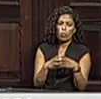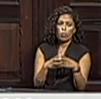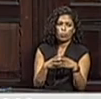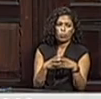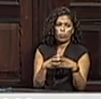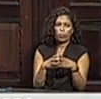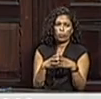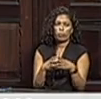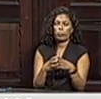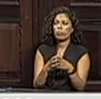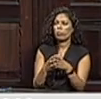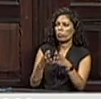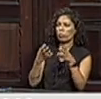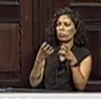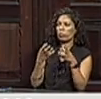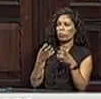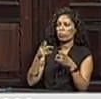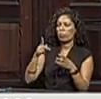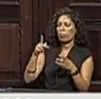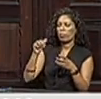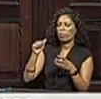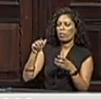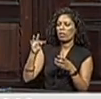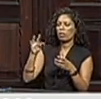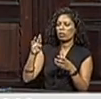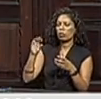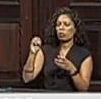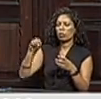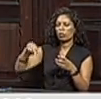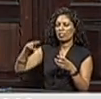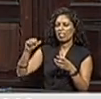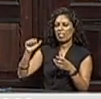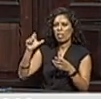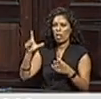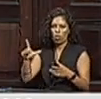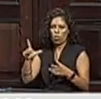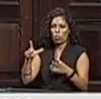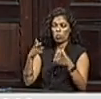quer excluir os trabalhadores,